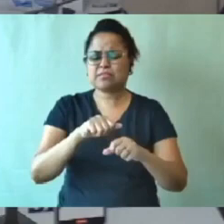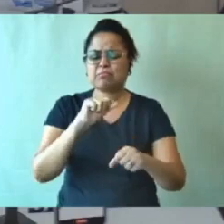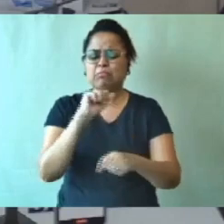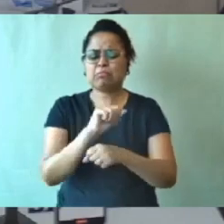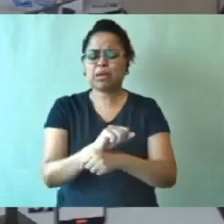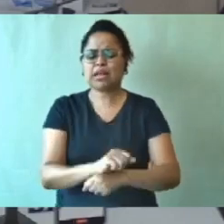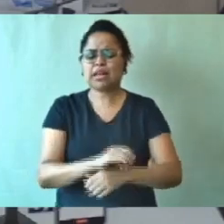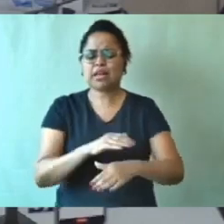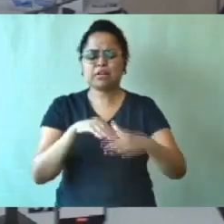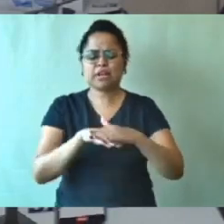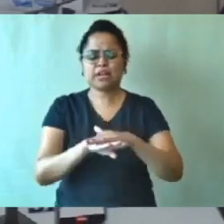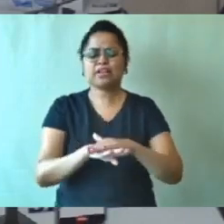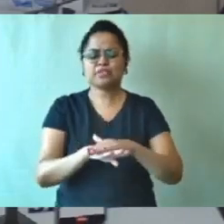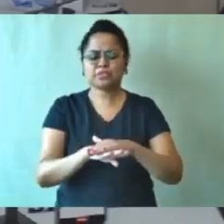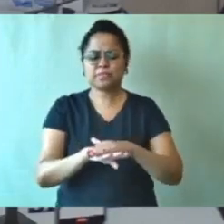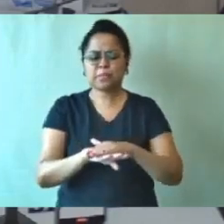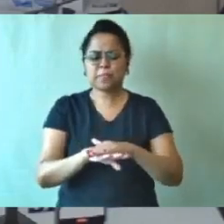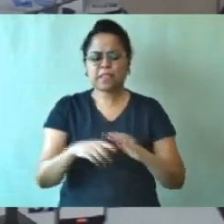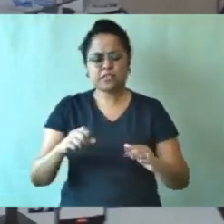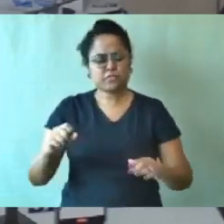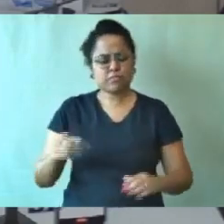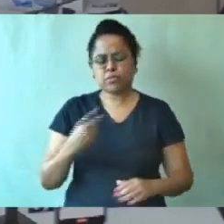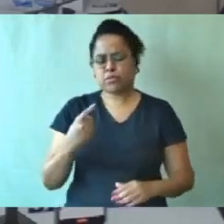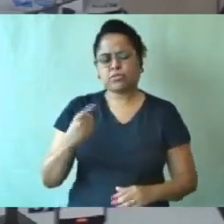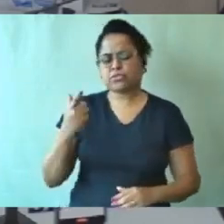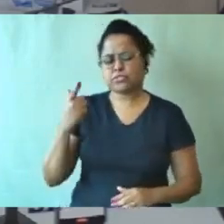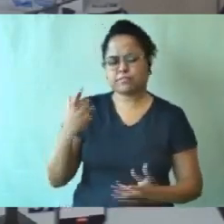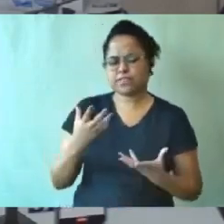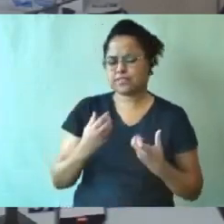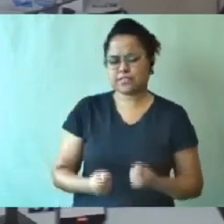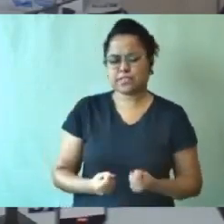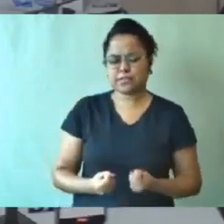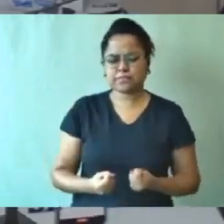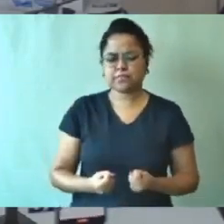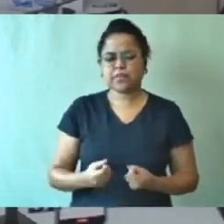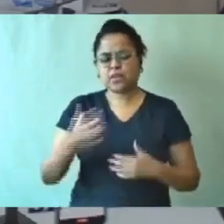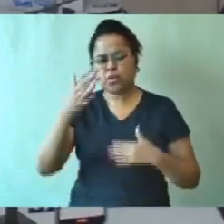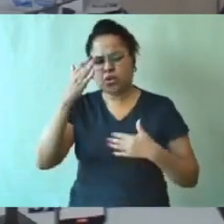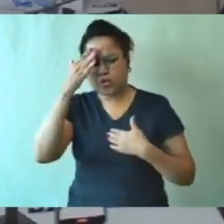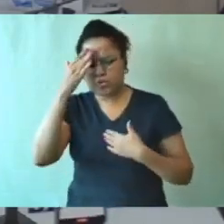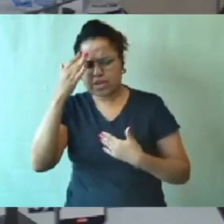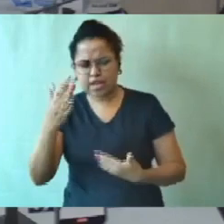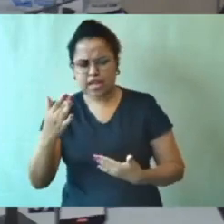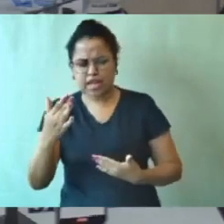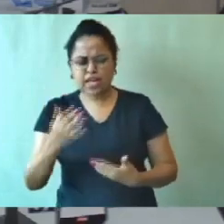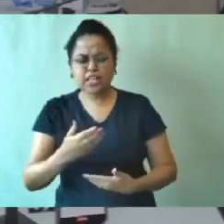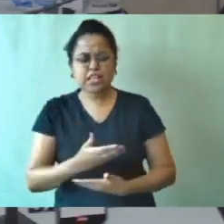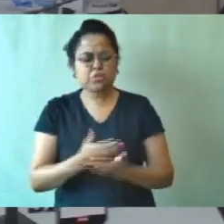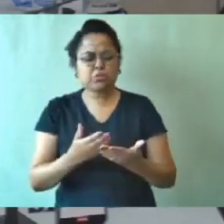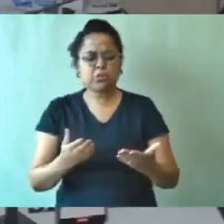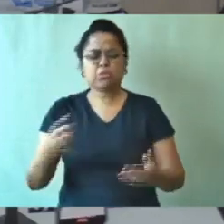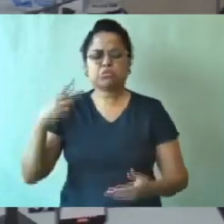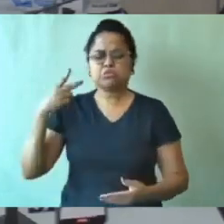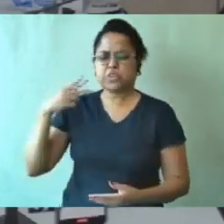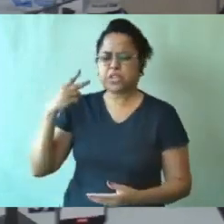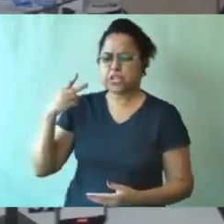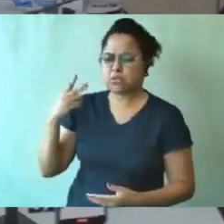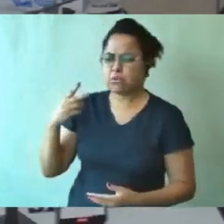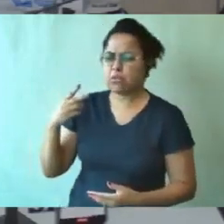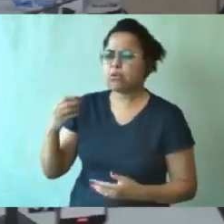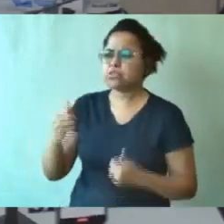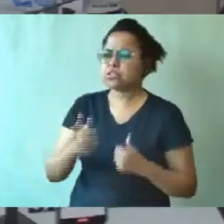mas muito obrigado pela presença do senhor, do doutor Guilherme, do vereador Braulio, de todos os vereadores aí que acompanharam